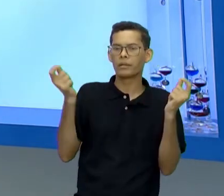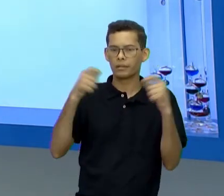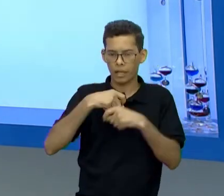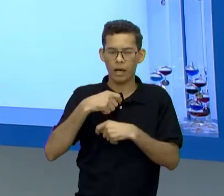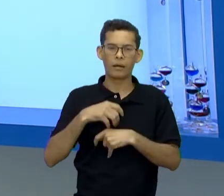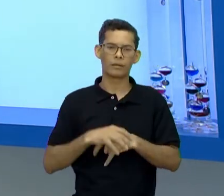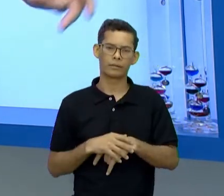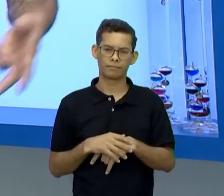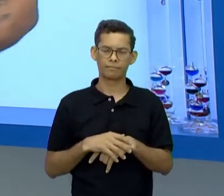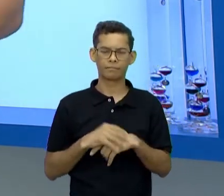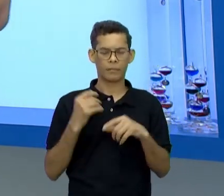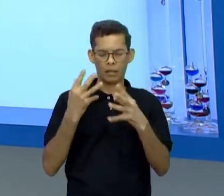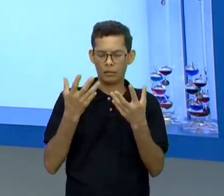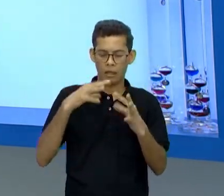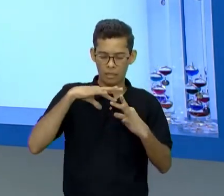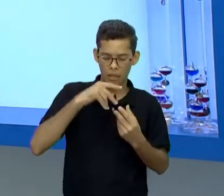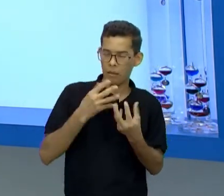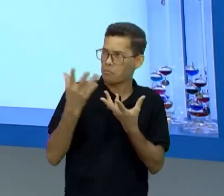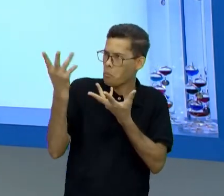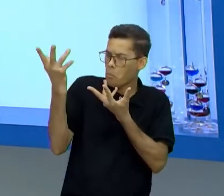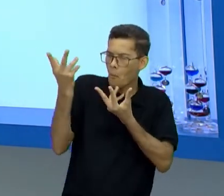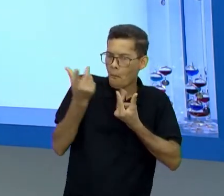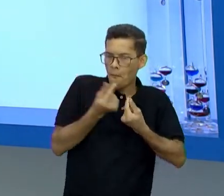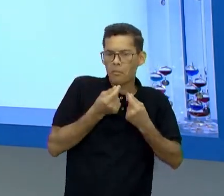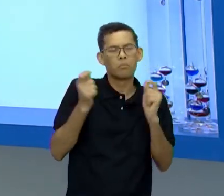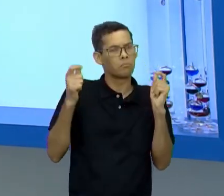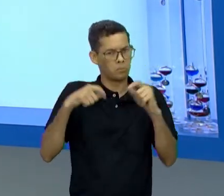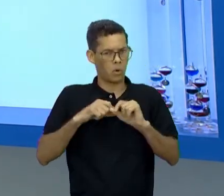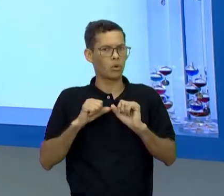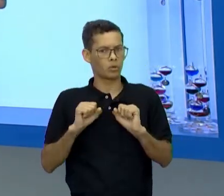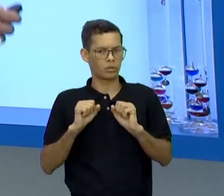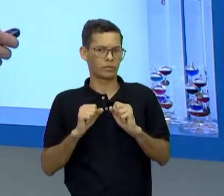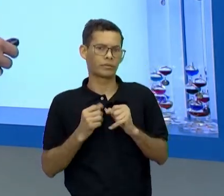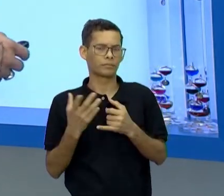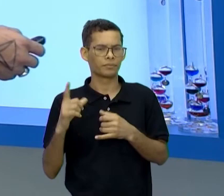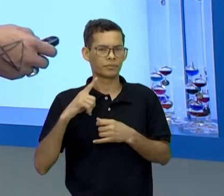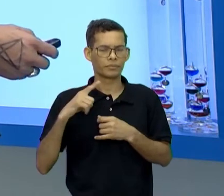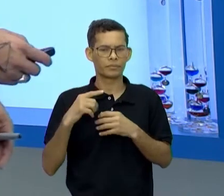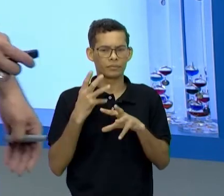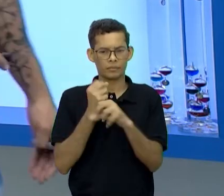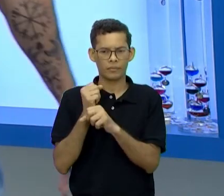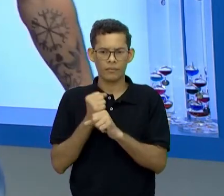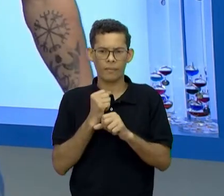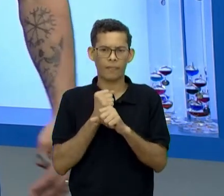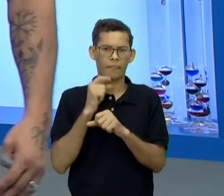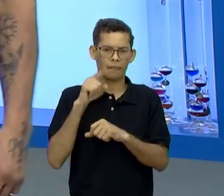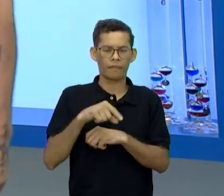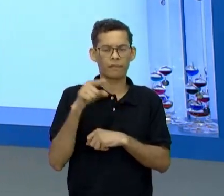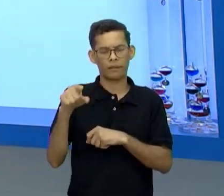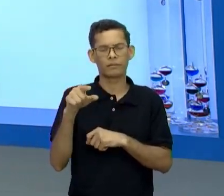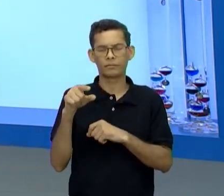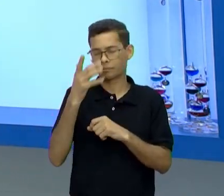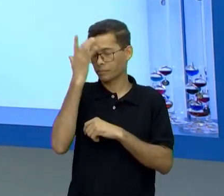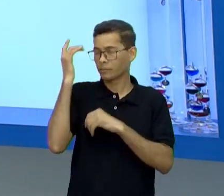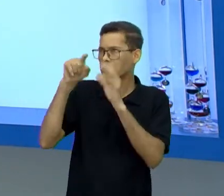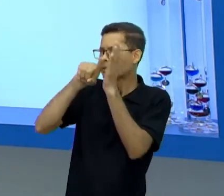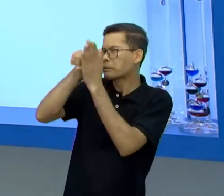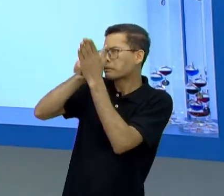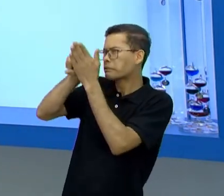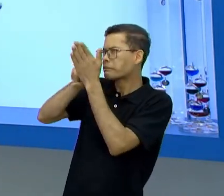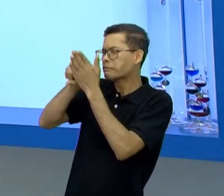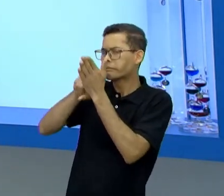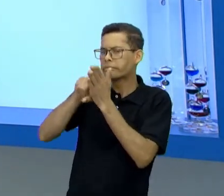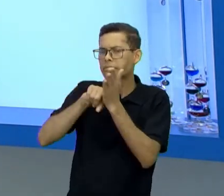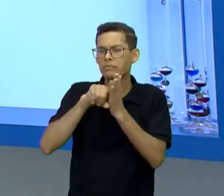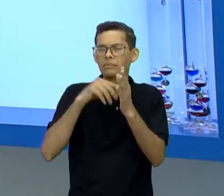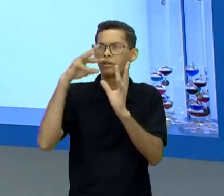aqui, lógico, é só para você ter um efeito de cálculo. Muito menos o pessoal que faz toda a observação de asteroide sabe a distância